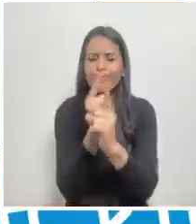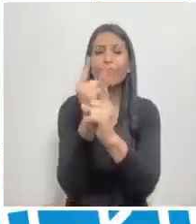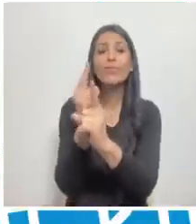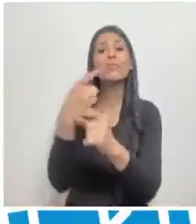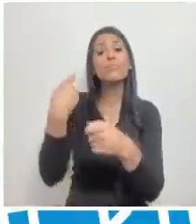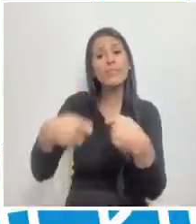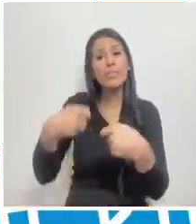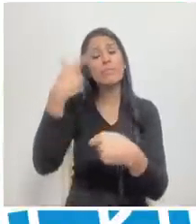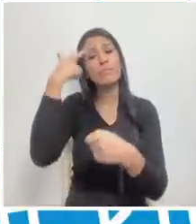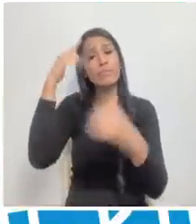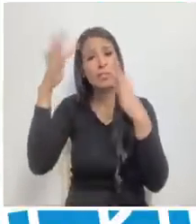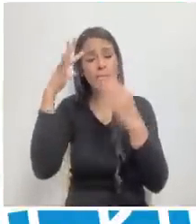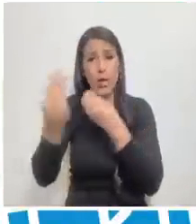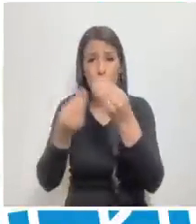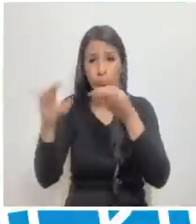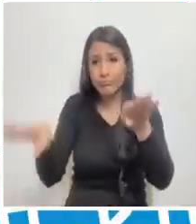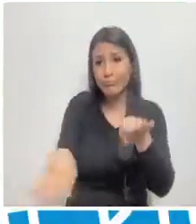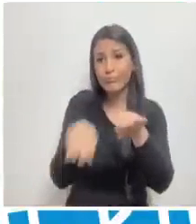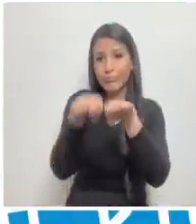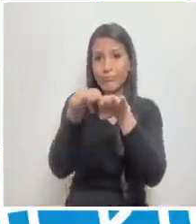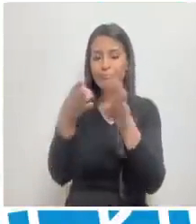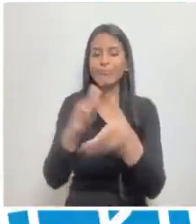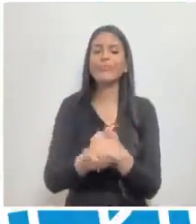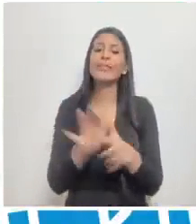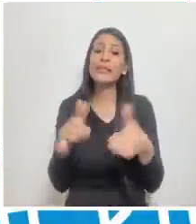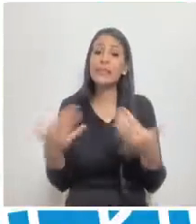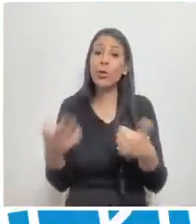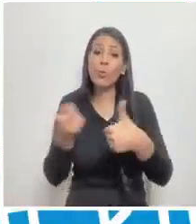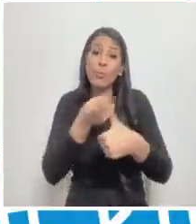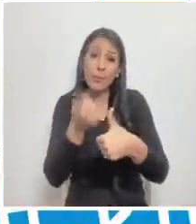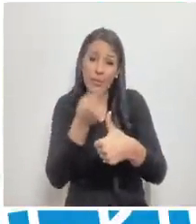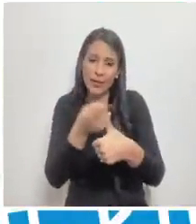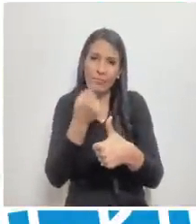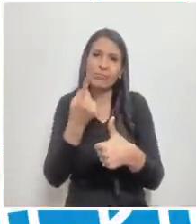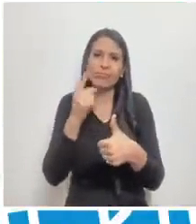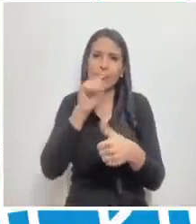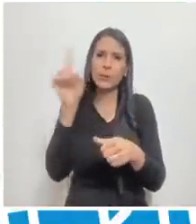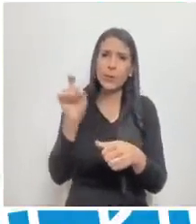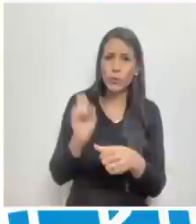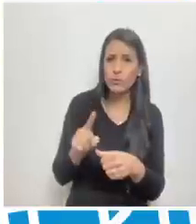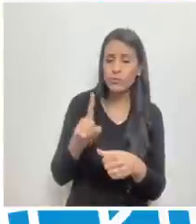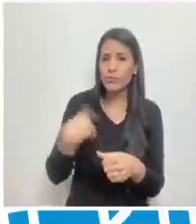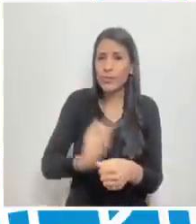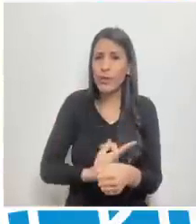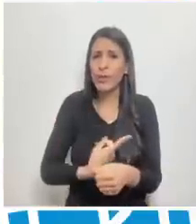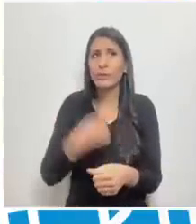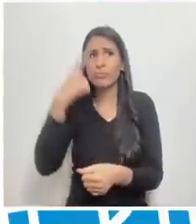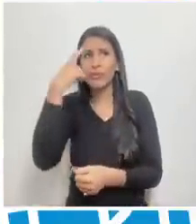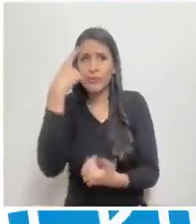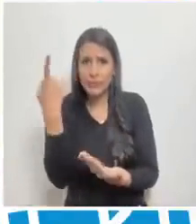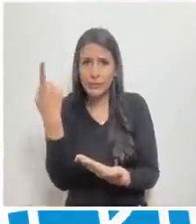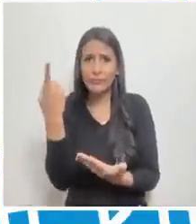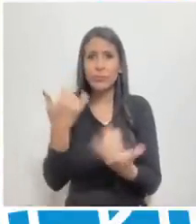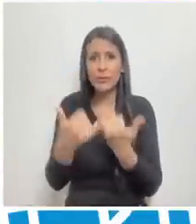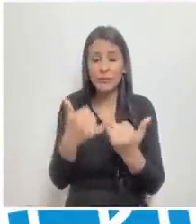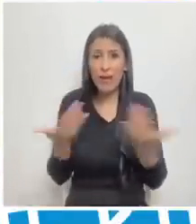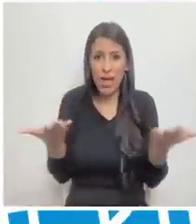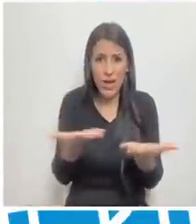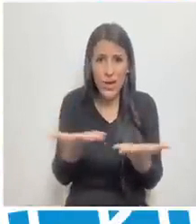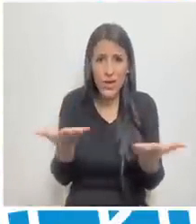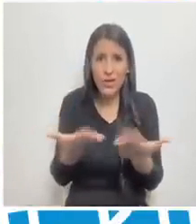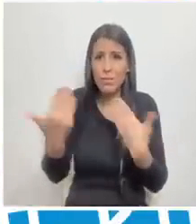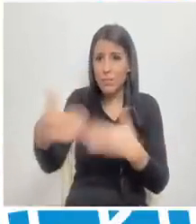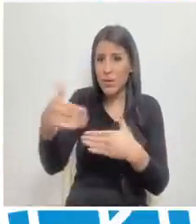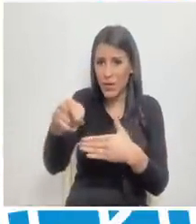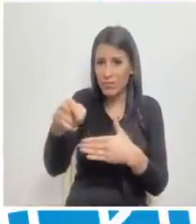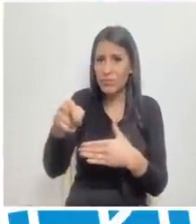primeira preocupação e questionamento que a gente coloca é que se, de fato, se justifica-se a realização dessa avaliação agora, considerando que a